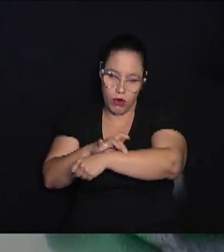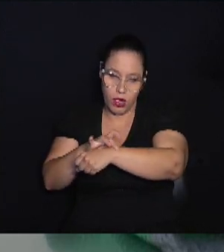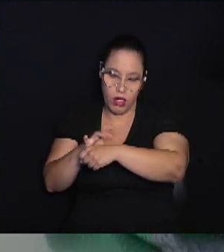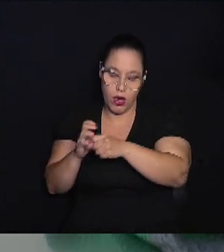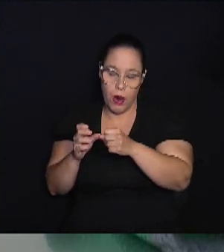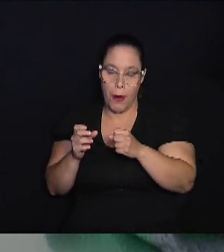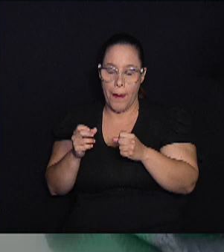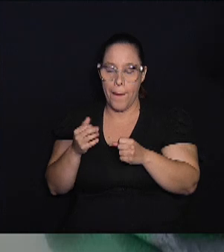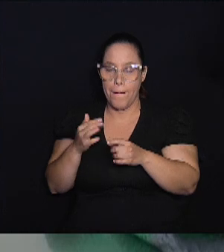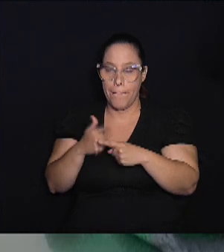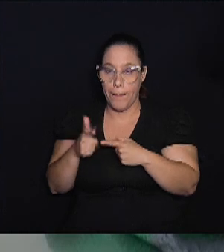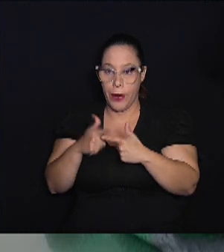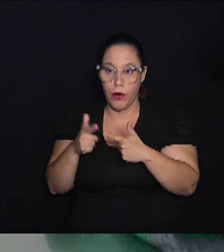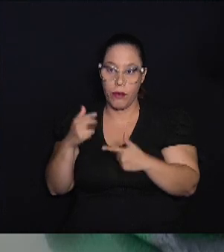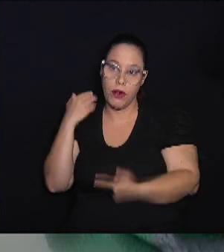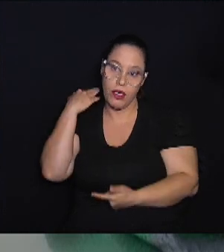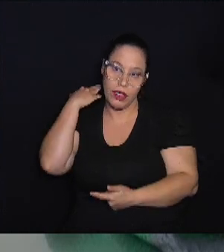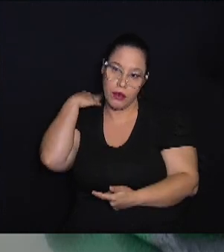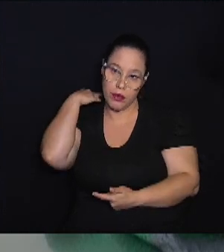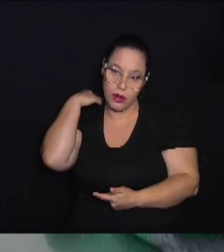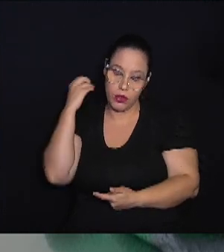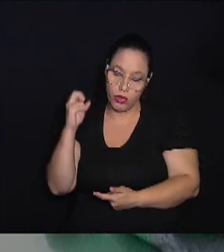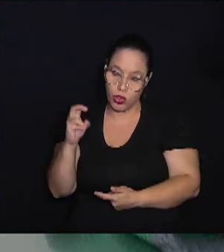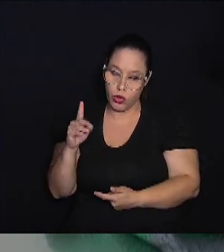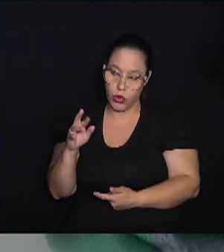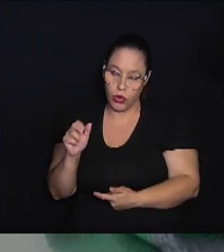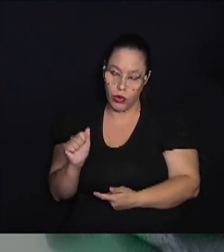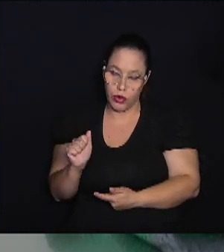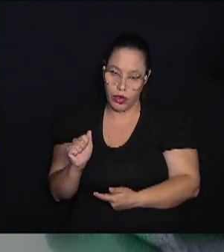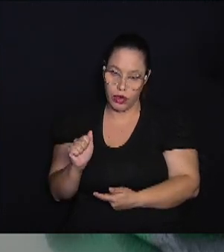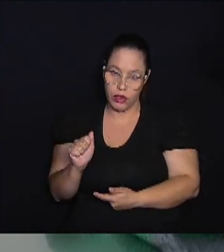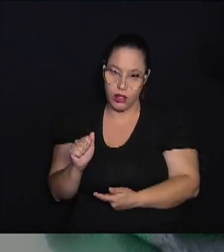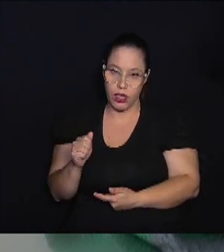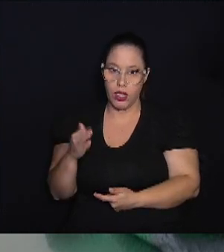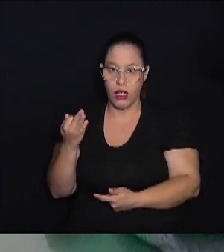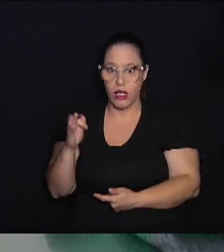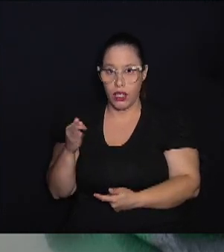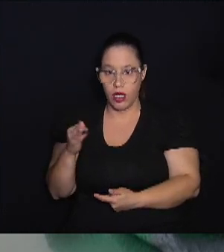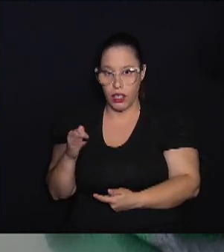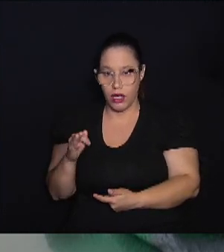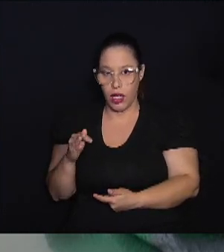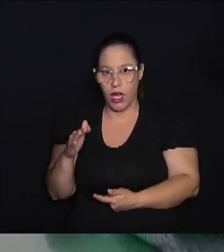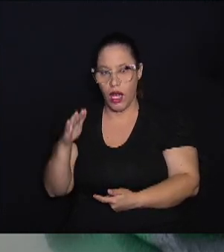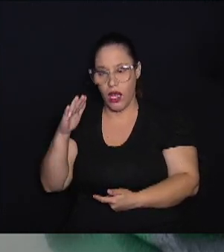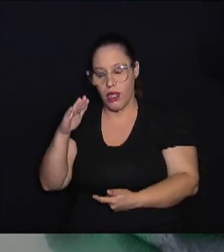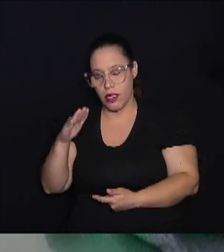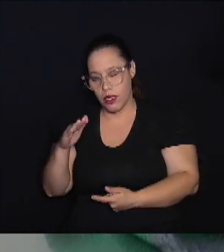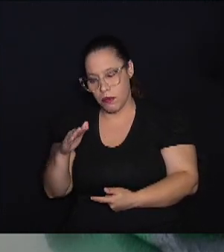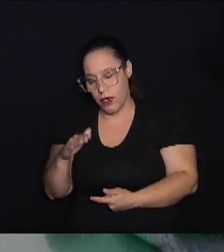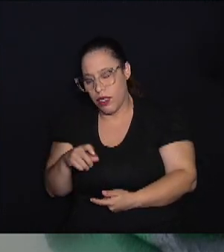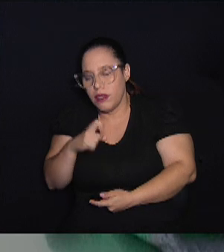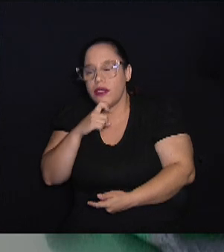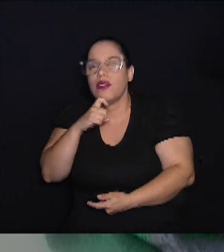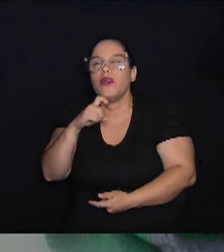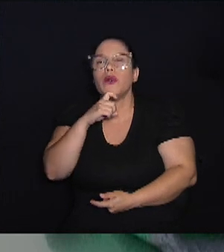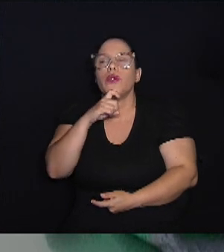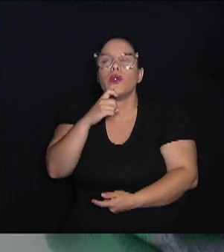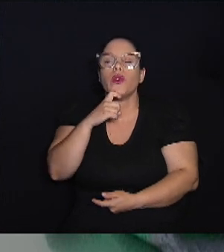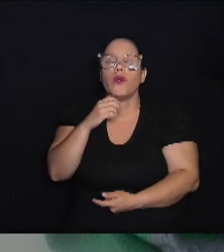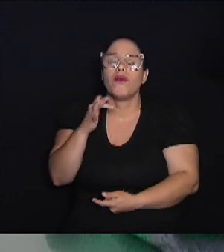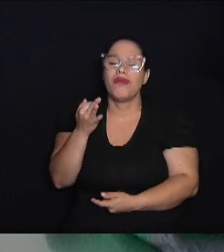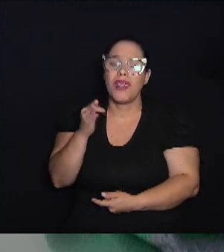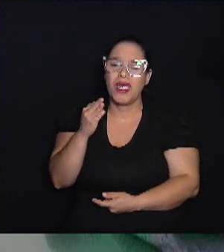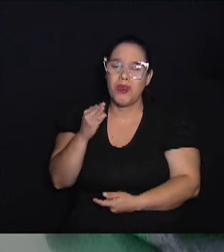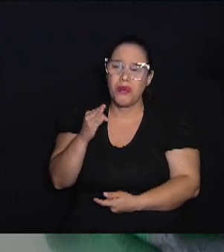e nessa época do ano ele acaba sofrendo um pouquinho mais com essas dores. As baixas temperaturas faz ele sentir um pouquinho mais de dor,